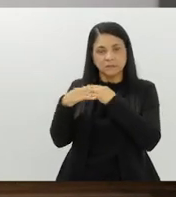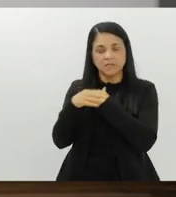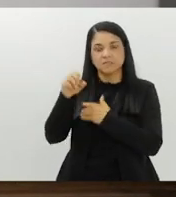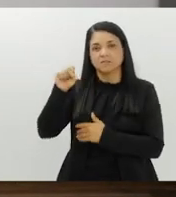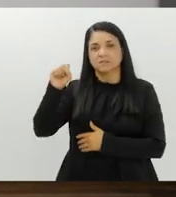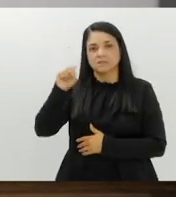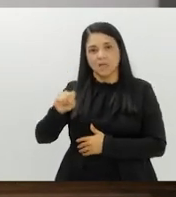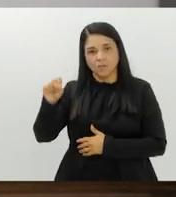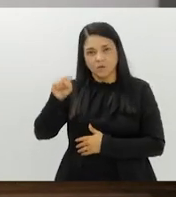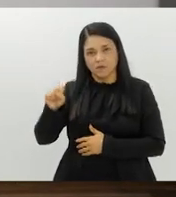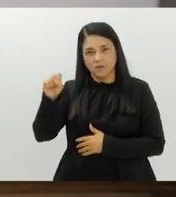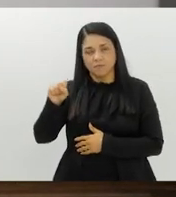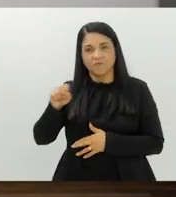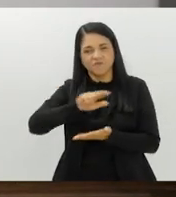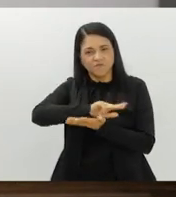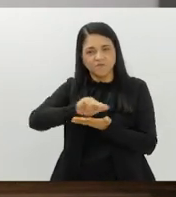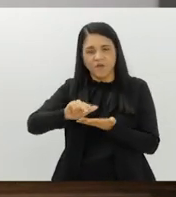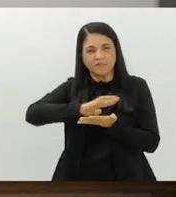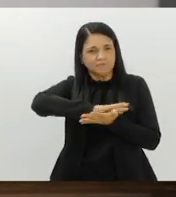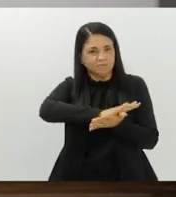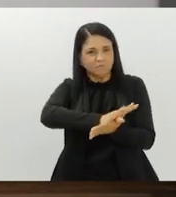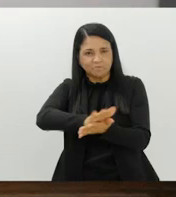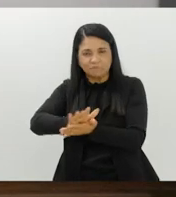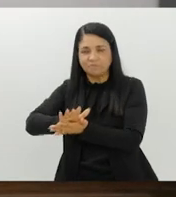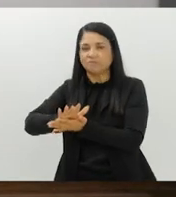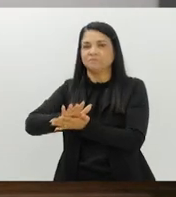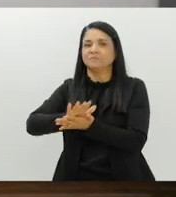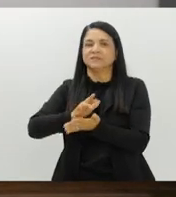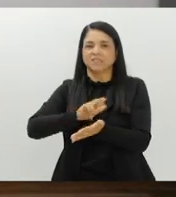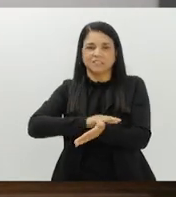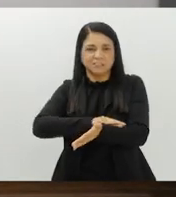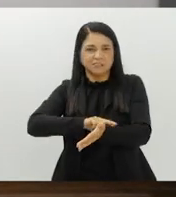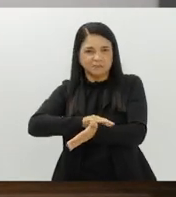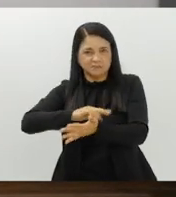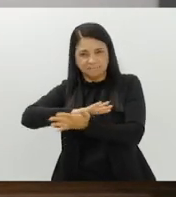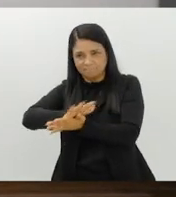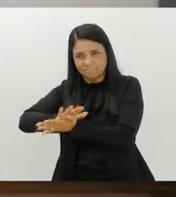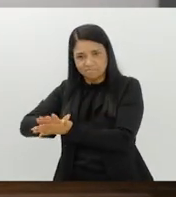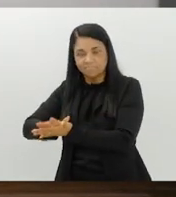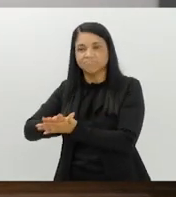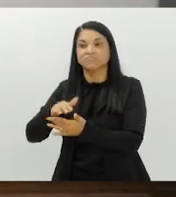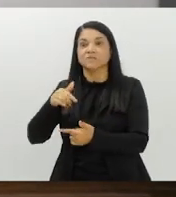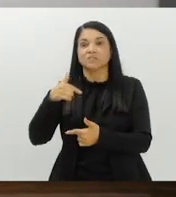É, vários casos de intolerância, discriminação. E